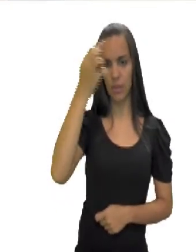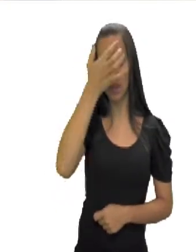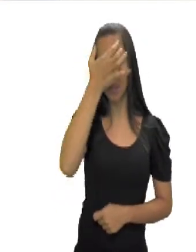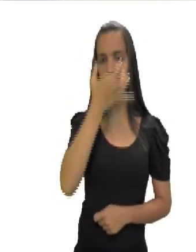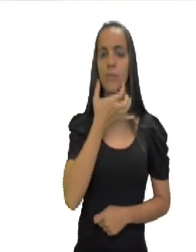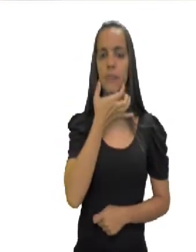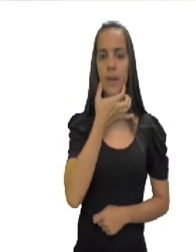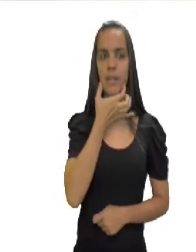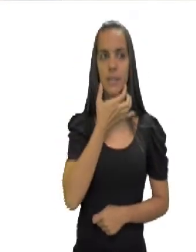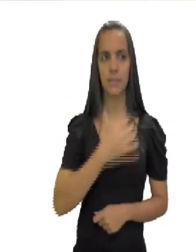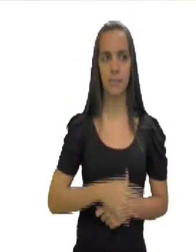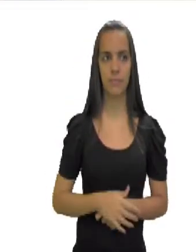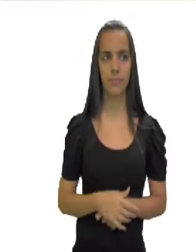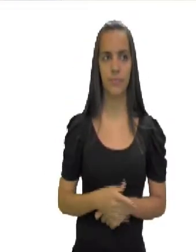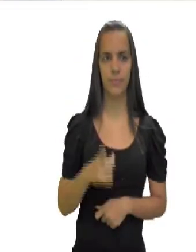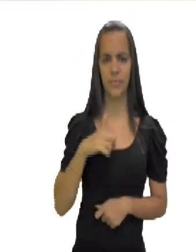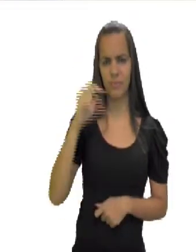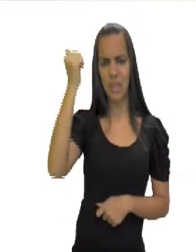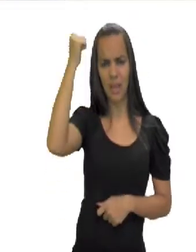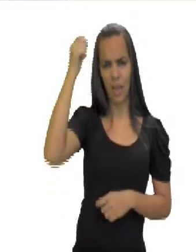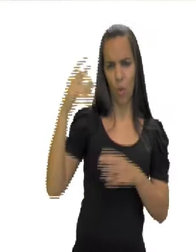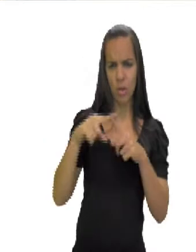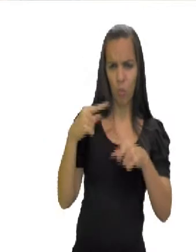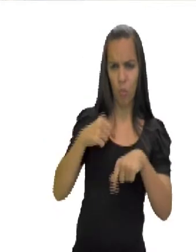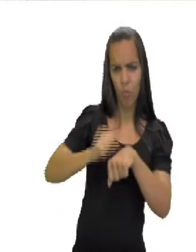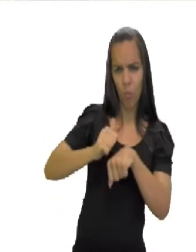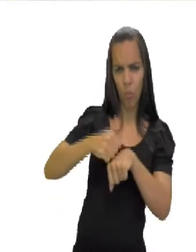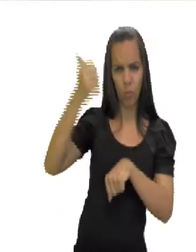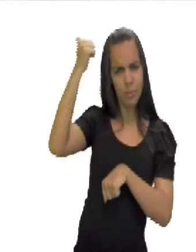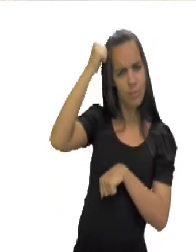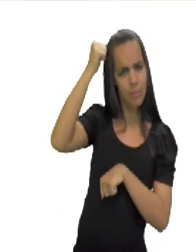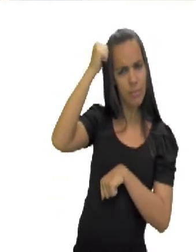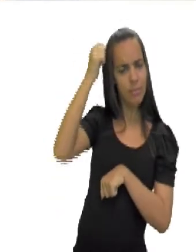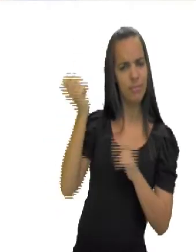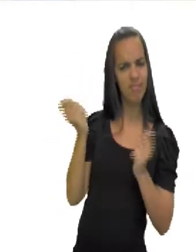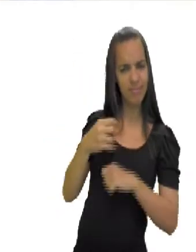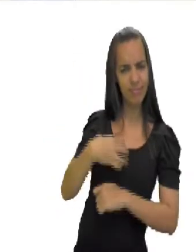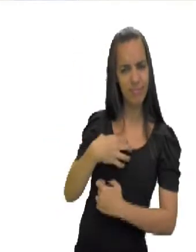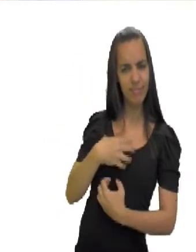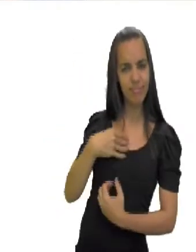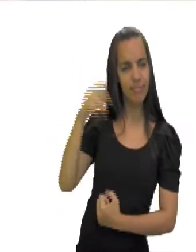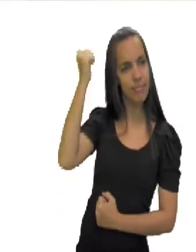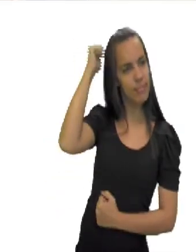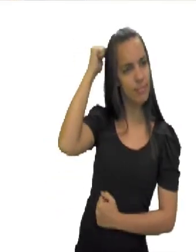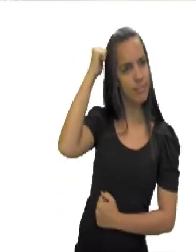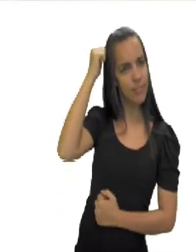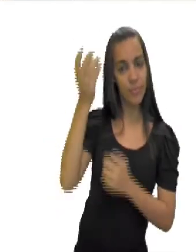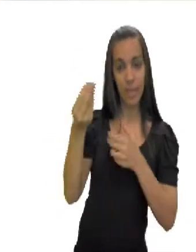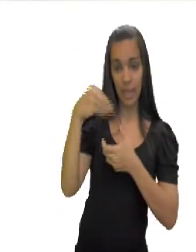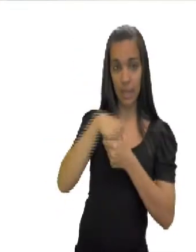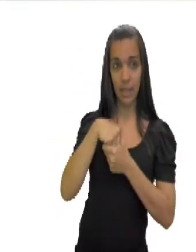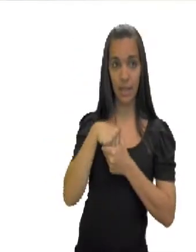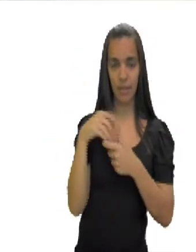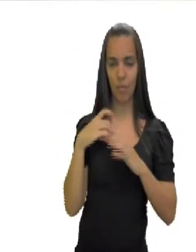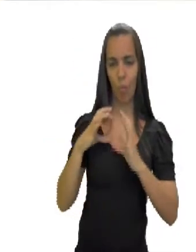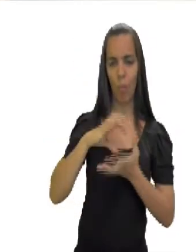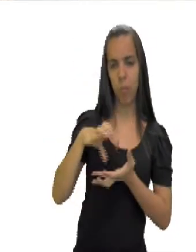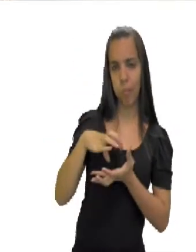crânio fica interno, dentro da cabeça. E a nossa face, que é essa parte externa que nós